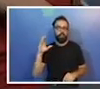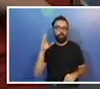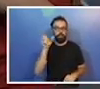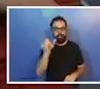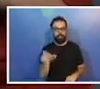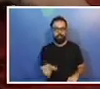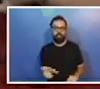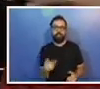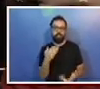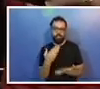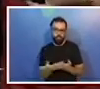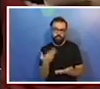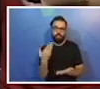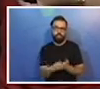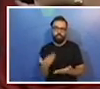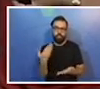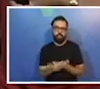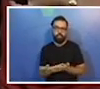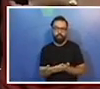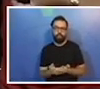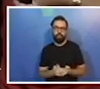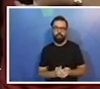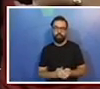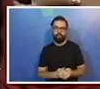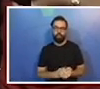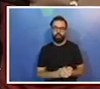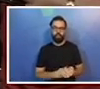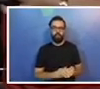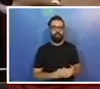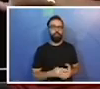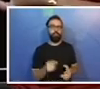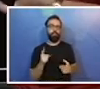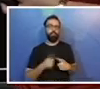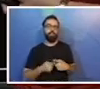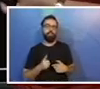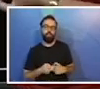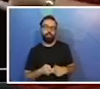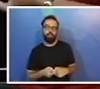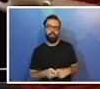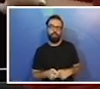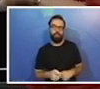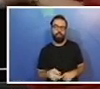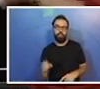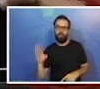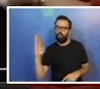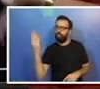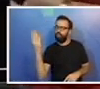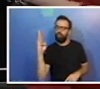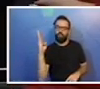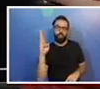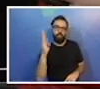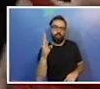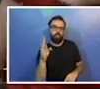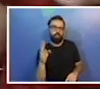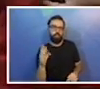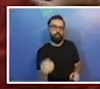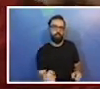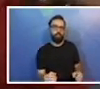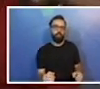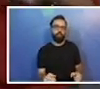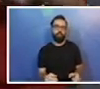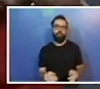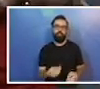foi visto que em muitos outros locais, tubarões e seres humanos convivem